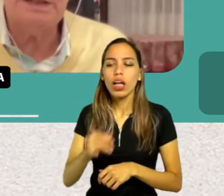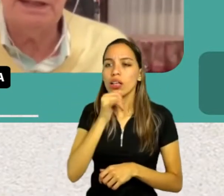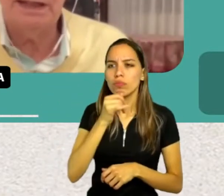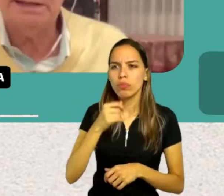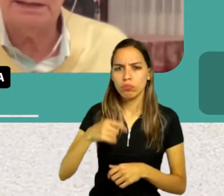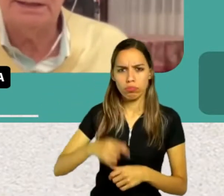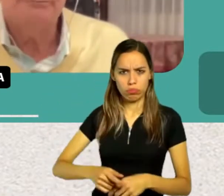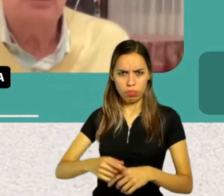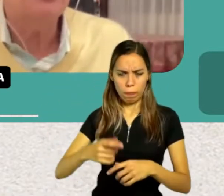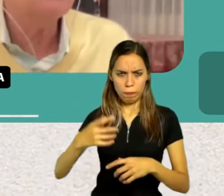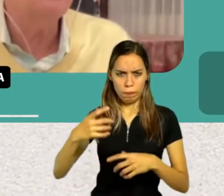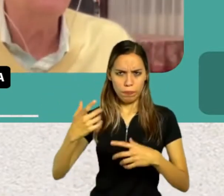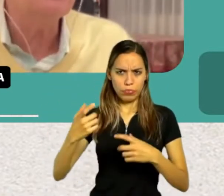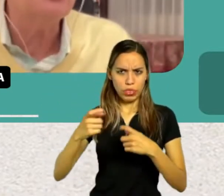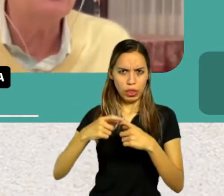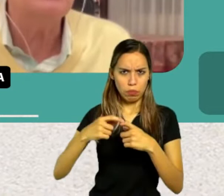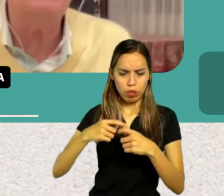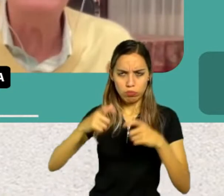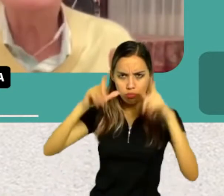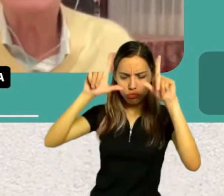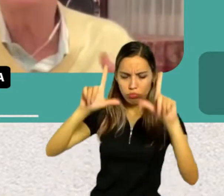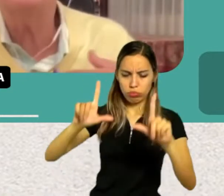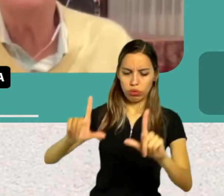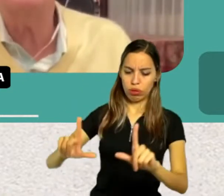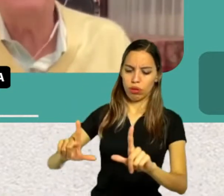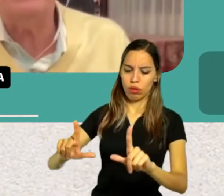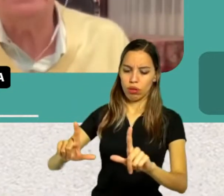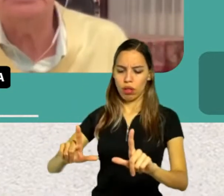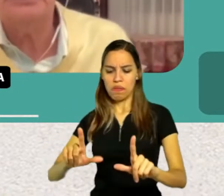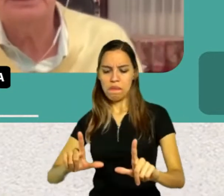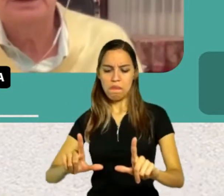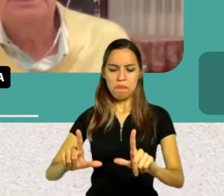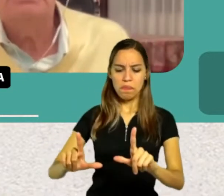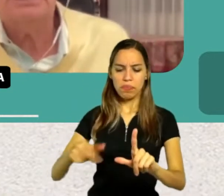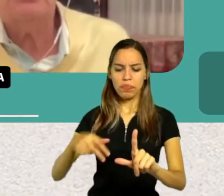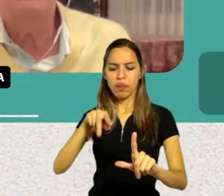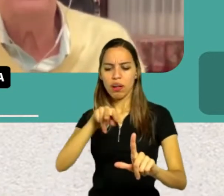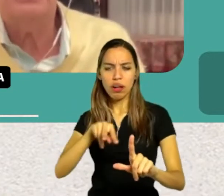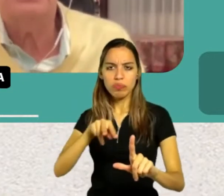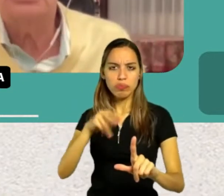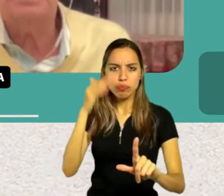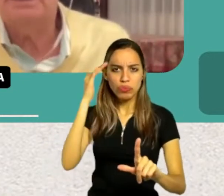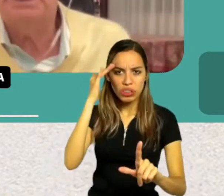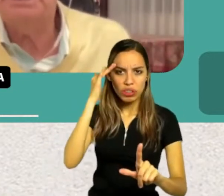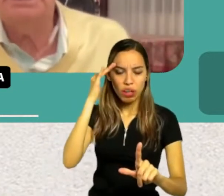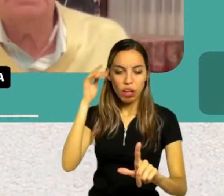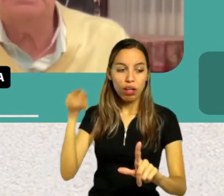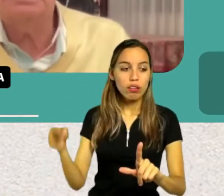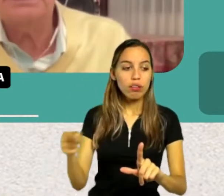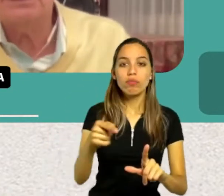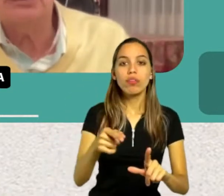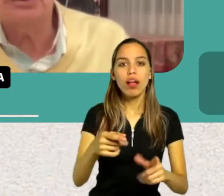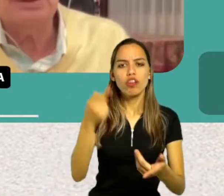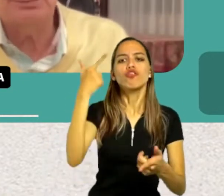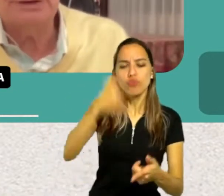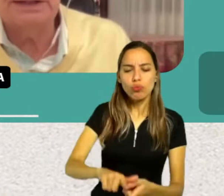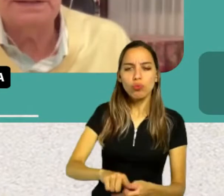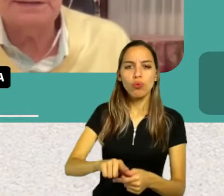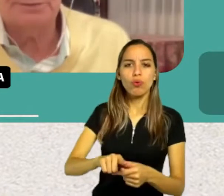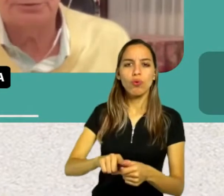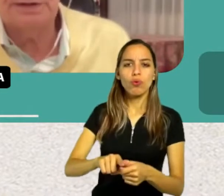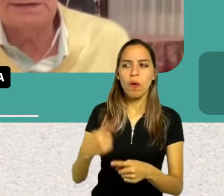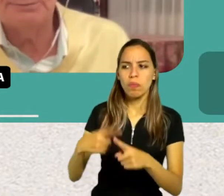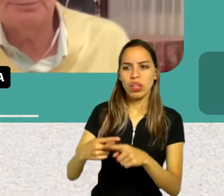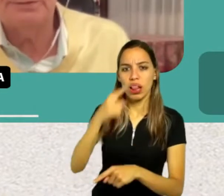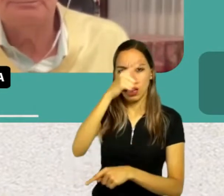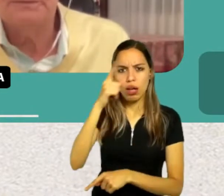ressonância magnética. Os custos são estratosféricos. Uma conta num hospital americano de uma cirurgia por